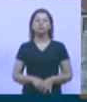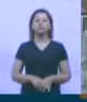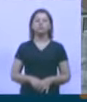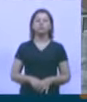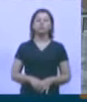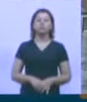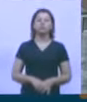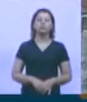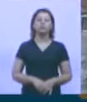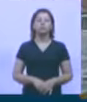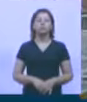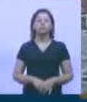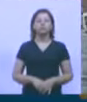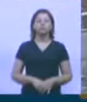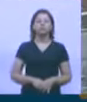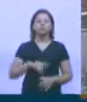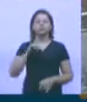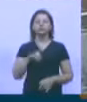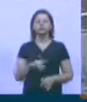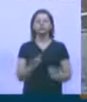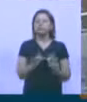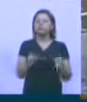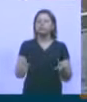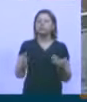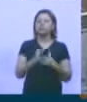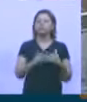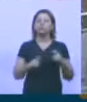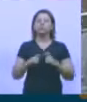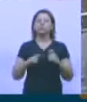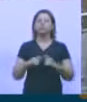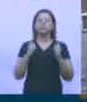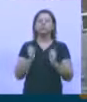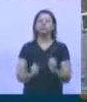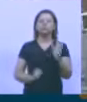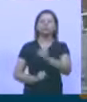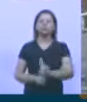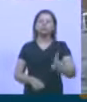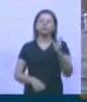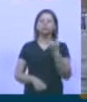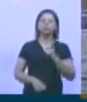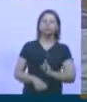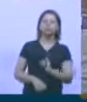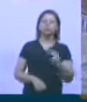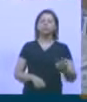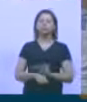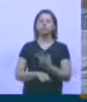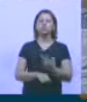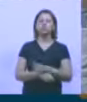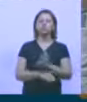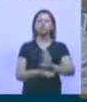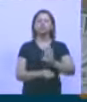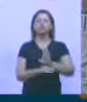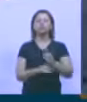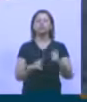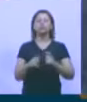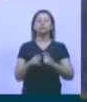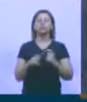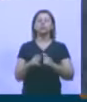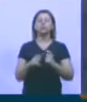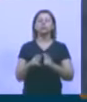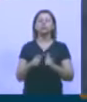for help. É um procedimento simples, até os médicos poderiam usá-lo se vocês fossem buscar a ajuda de um médico. First we